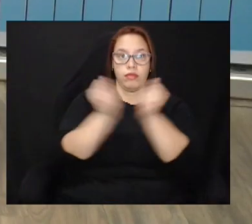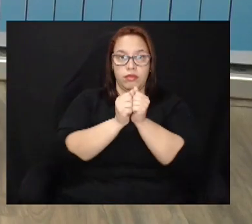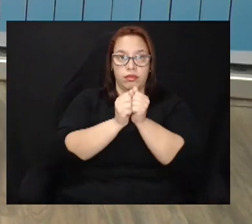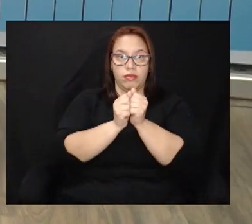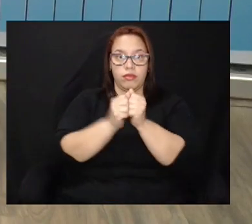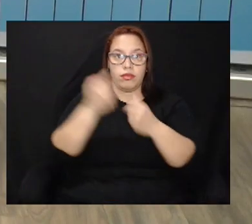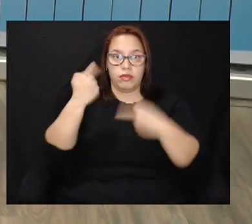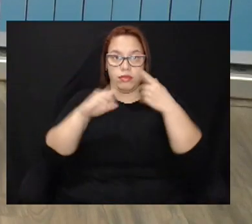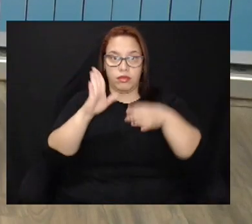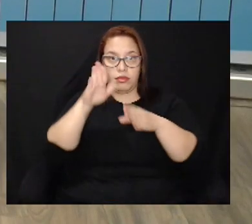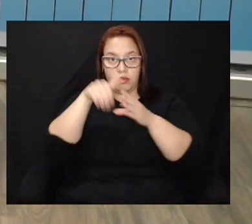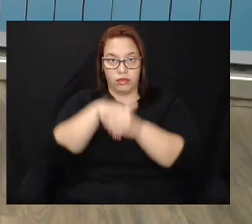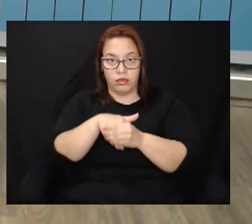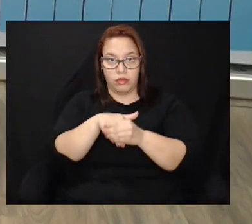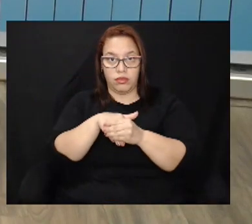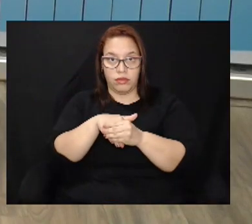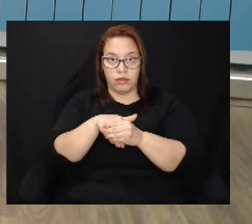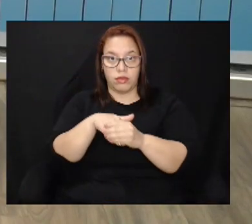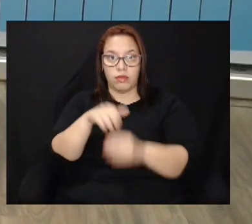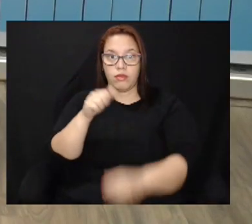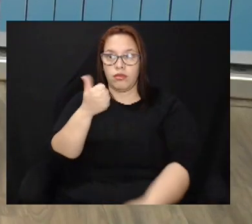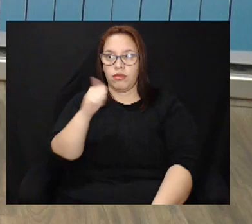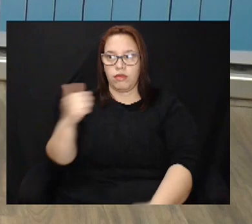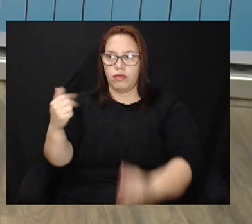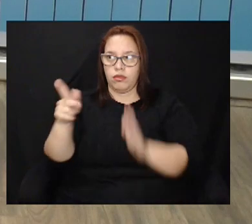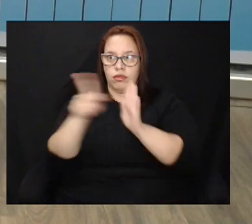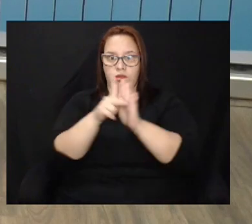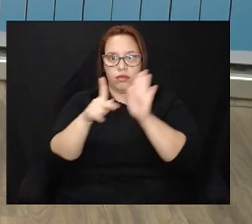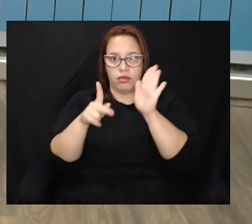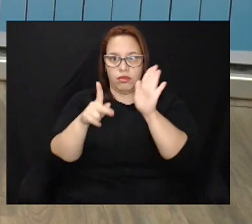discutirem e votarem 11 projetos.